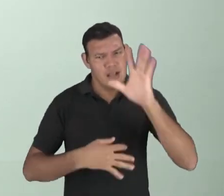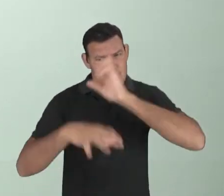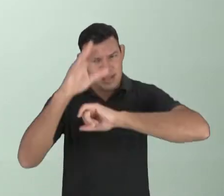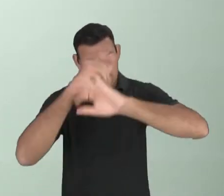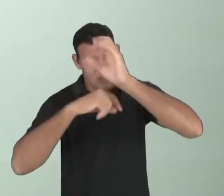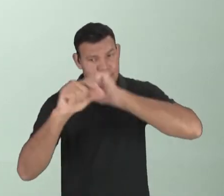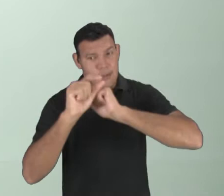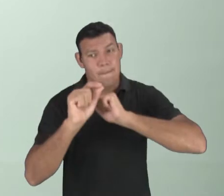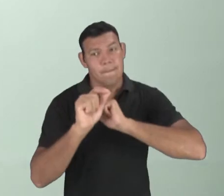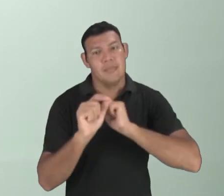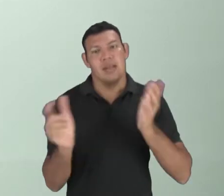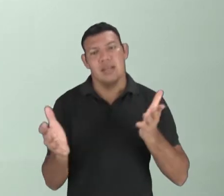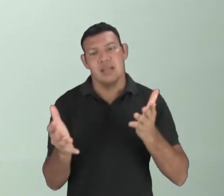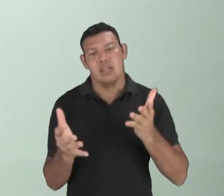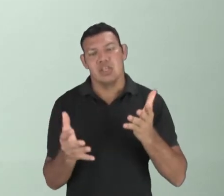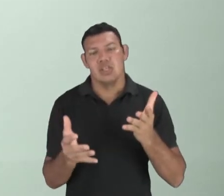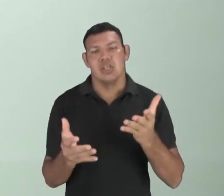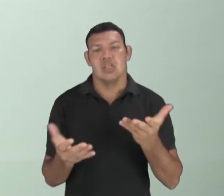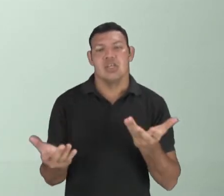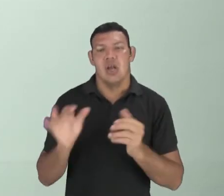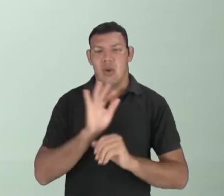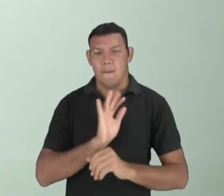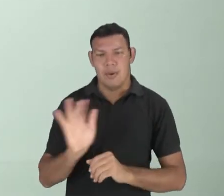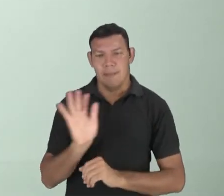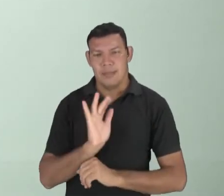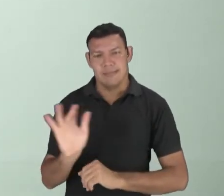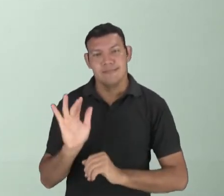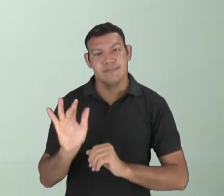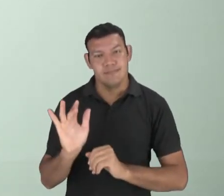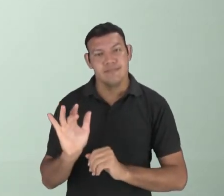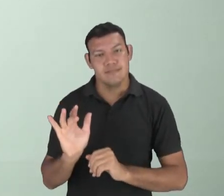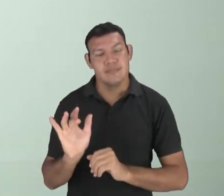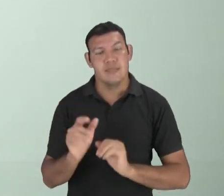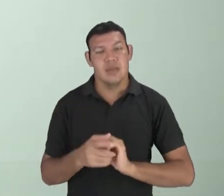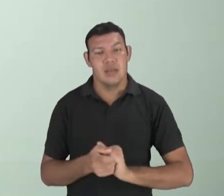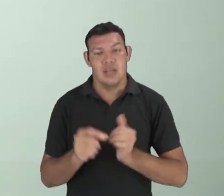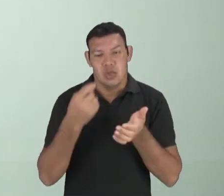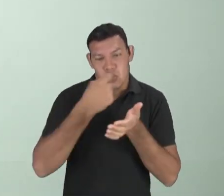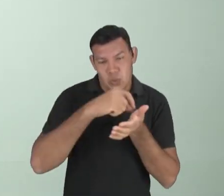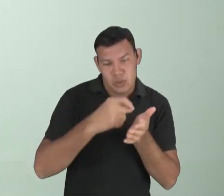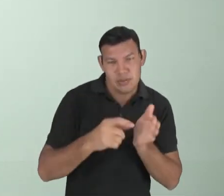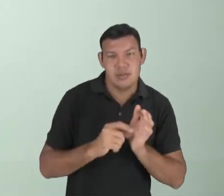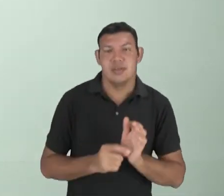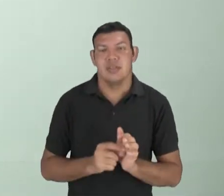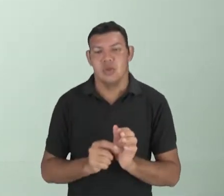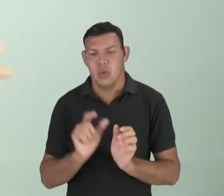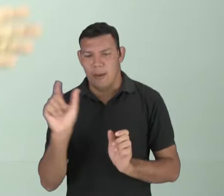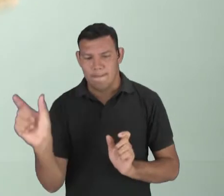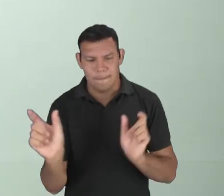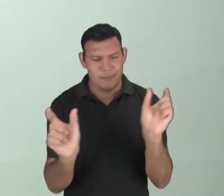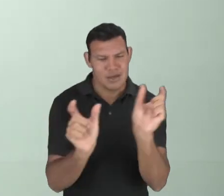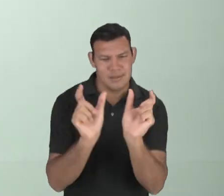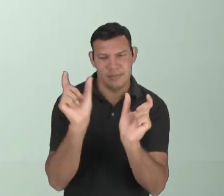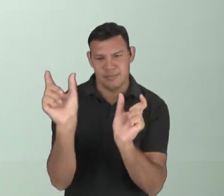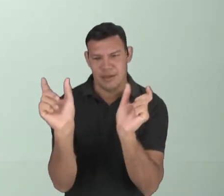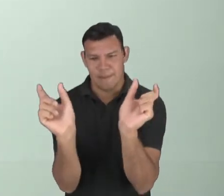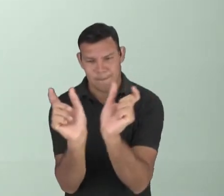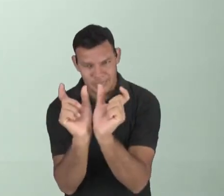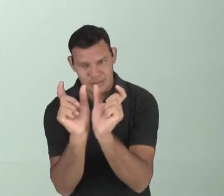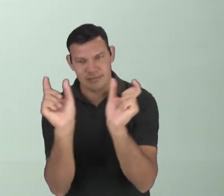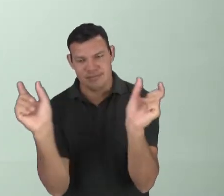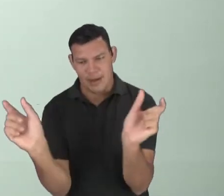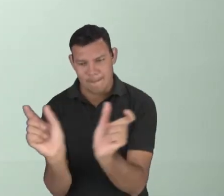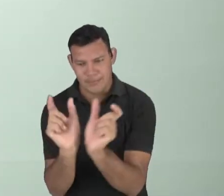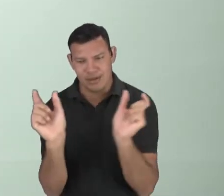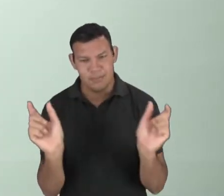seja, alfabetizado, você automaticamente sabe juntar o B com A, o C com A, o D com A e todas